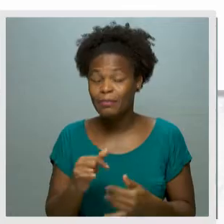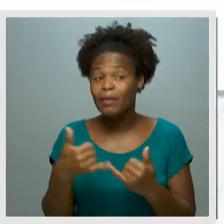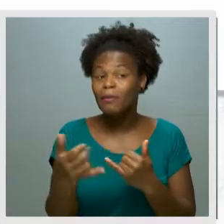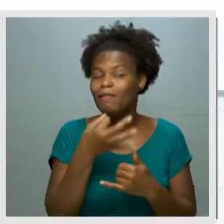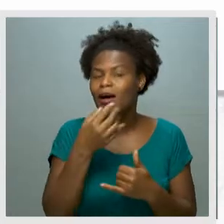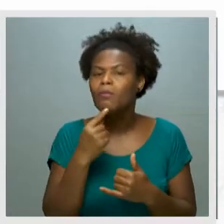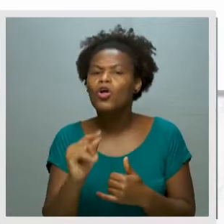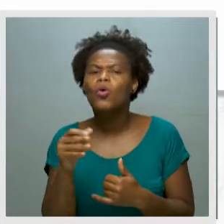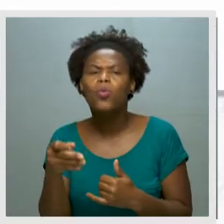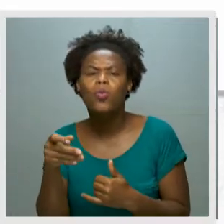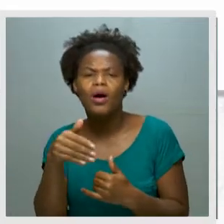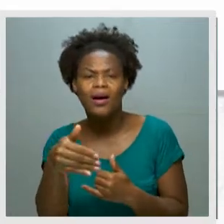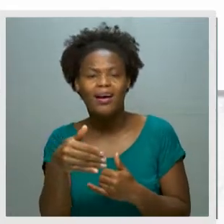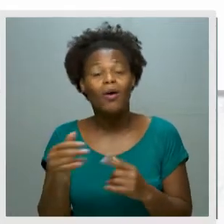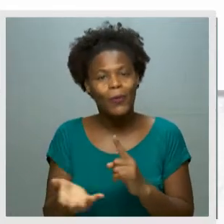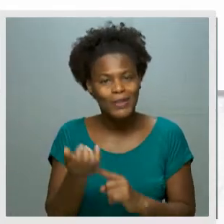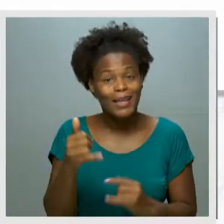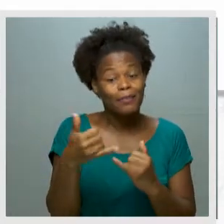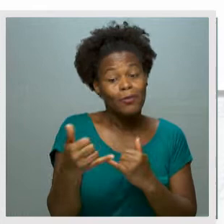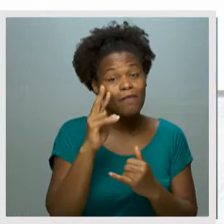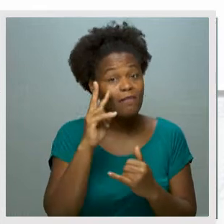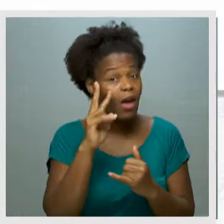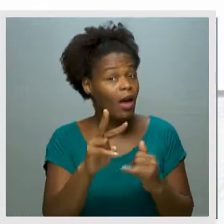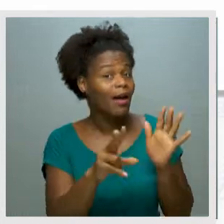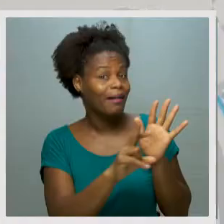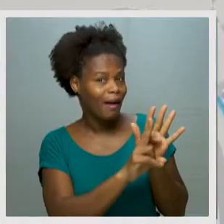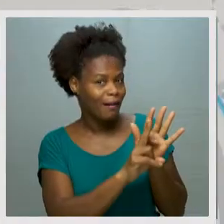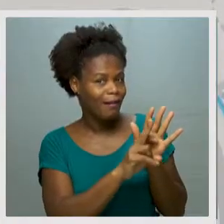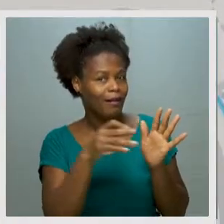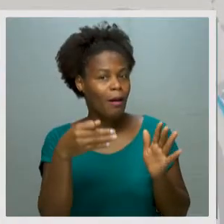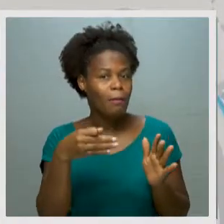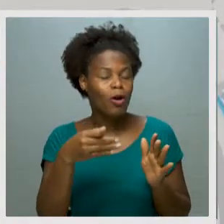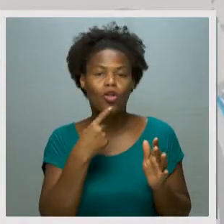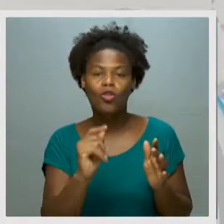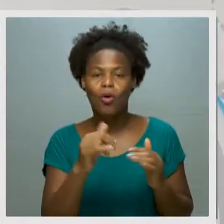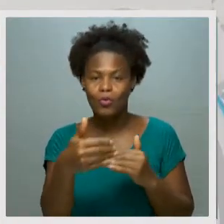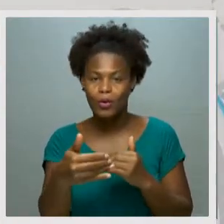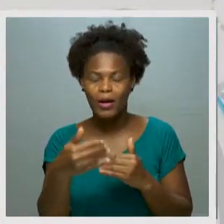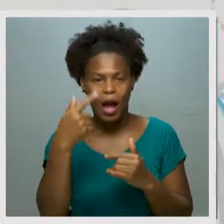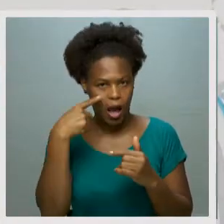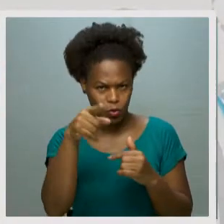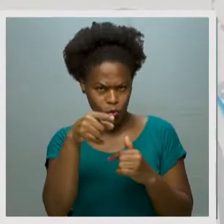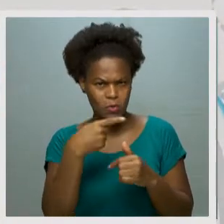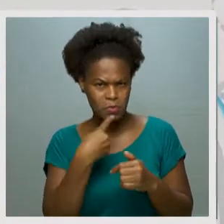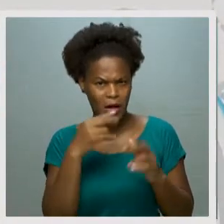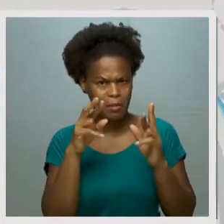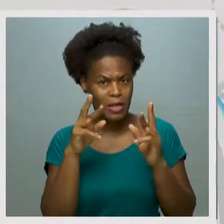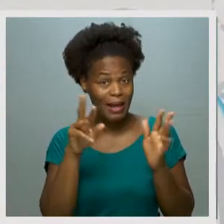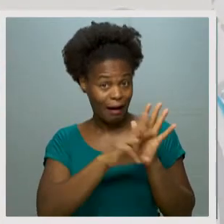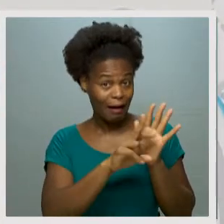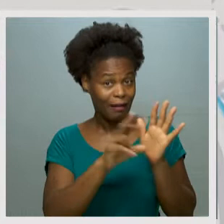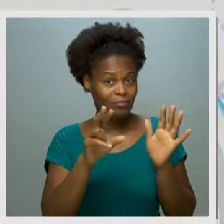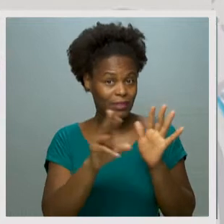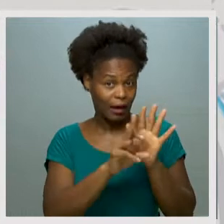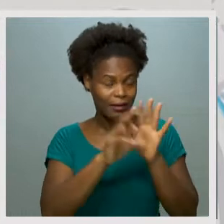da pronominalização e conseguimos depois ver as regras da pronominalização. Espero que estas regras estejam